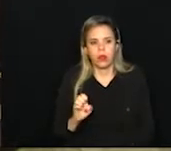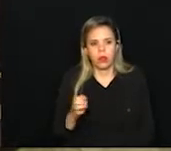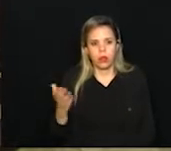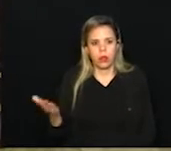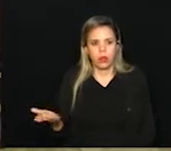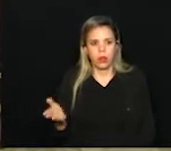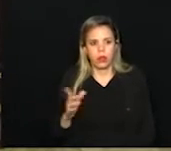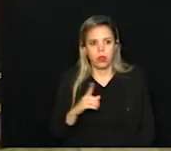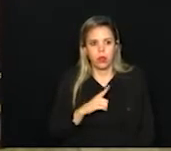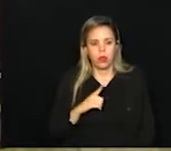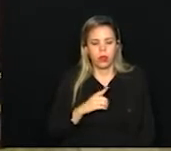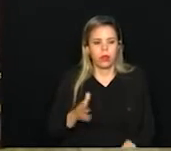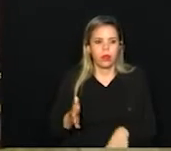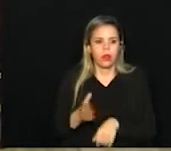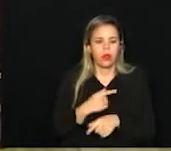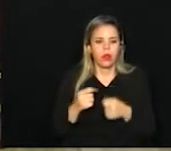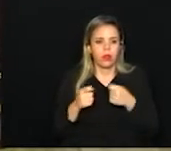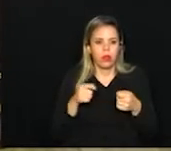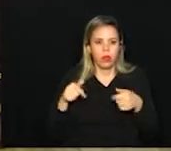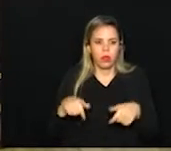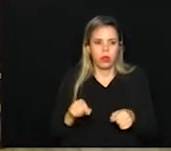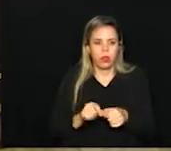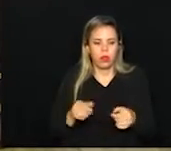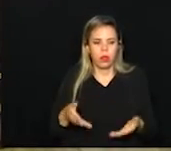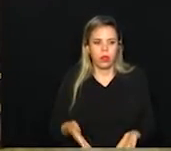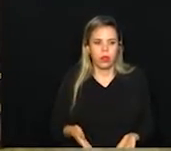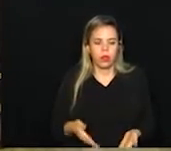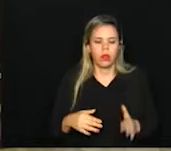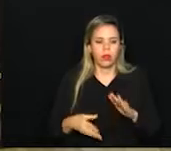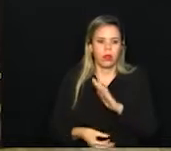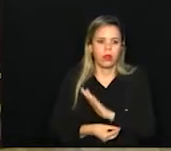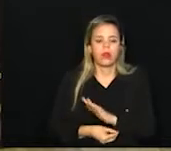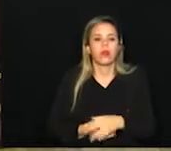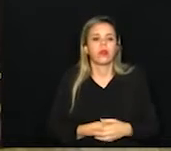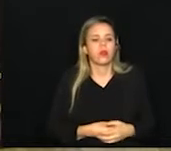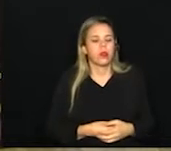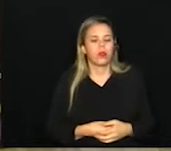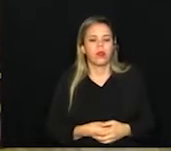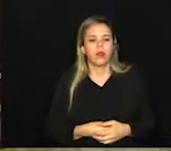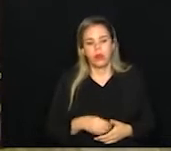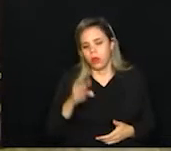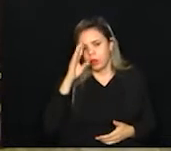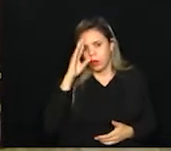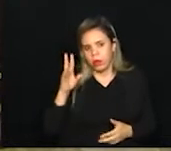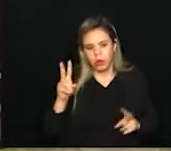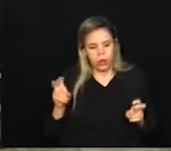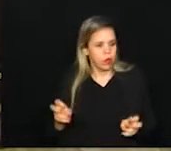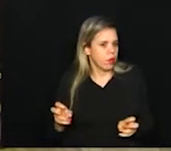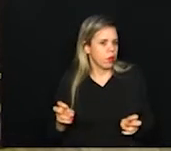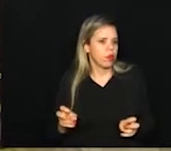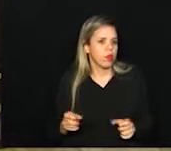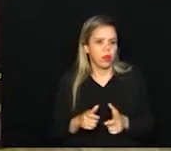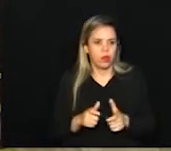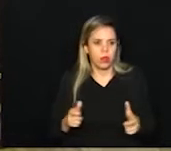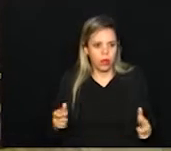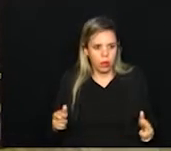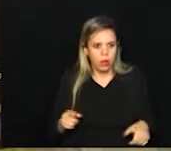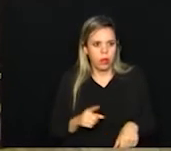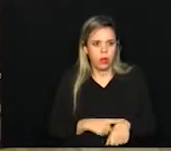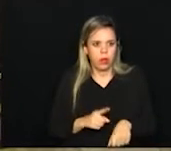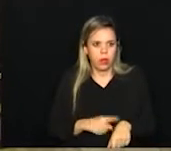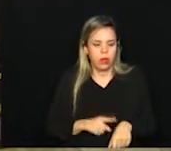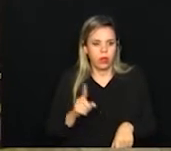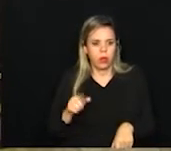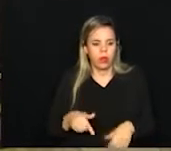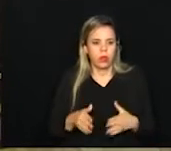Tadeu já tinha adiantado na entrevista que nós fizemos aqui no Câmara Total, principalmente sobre esta ampliação dos horários, que era